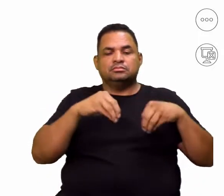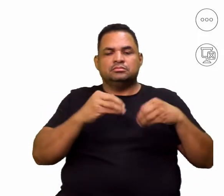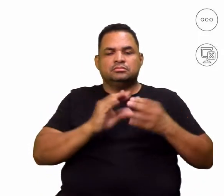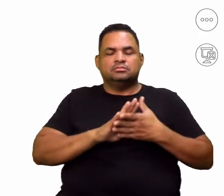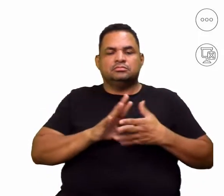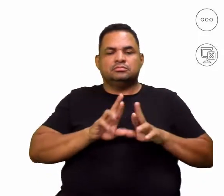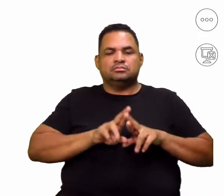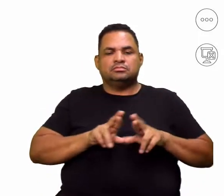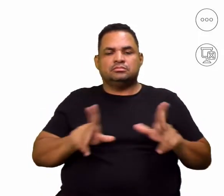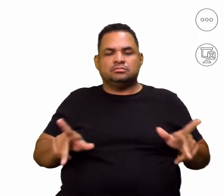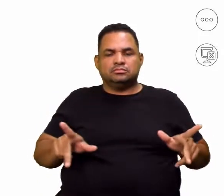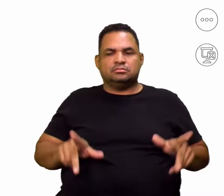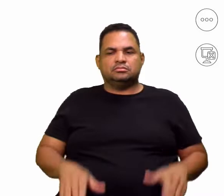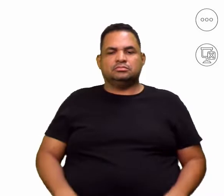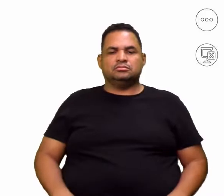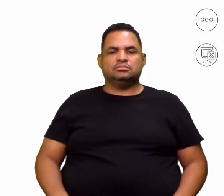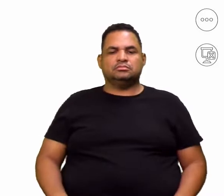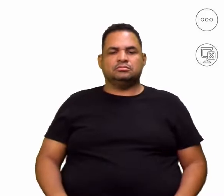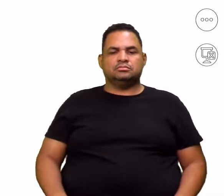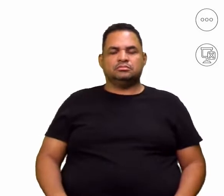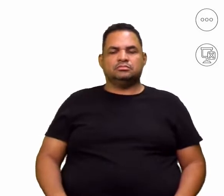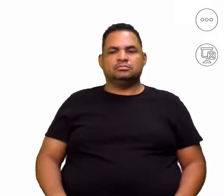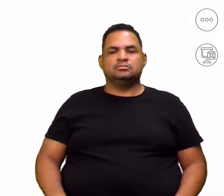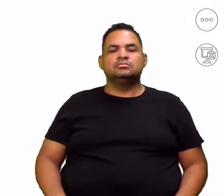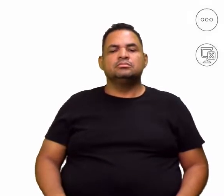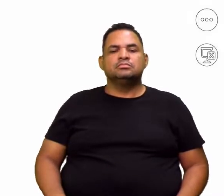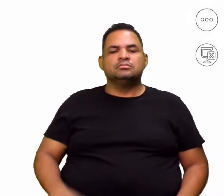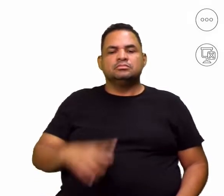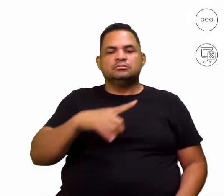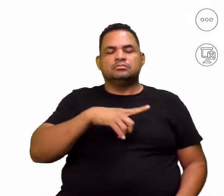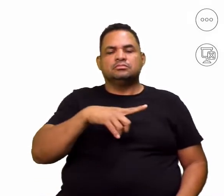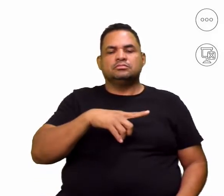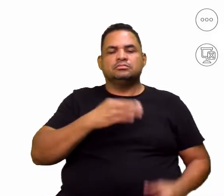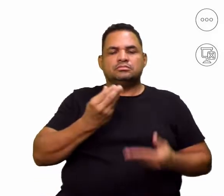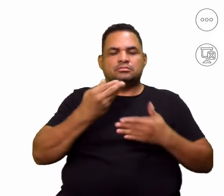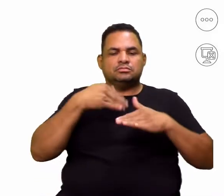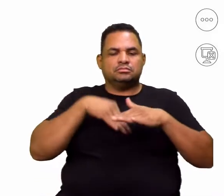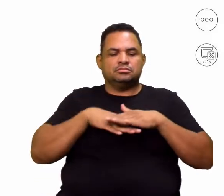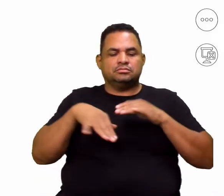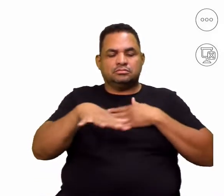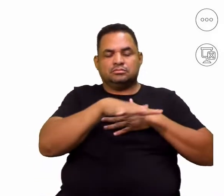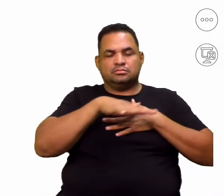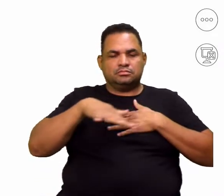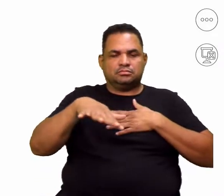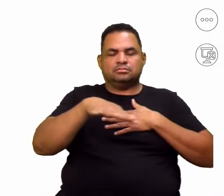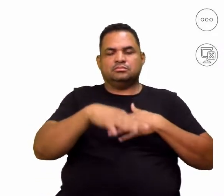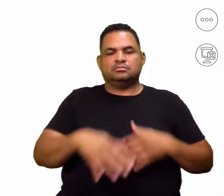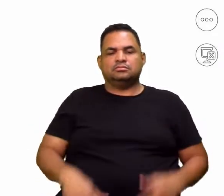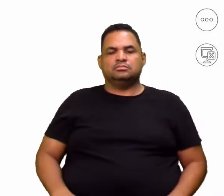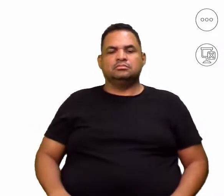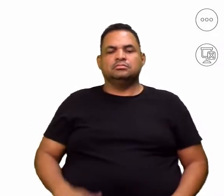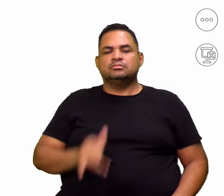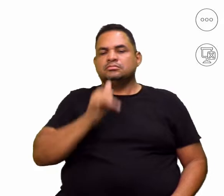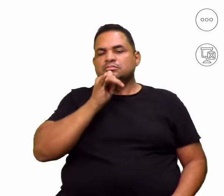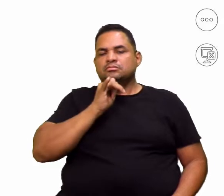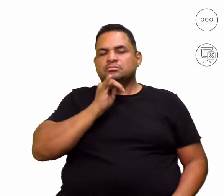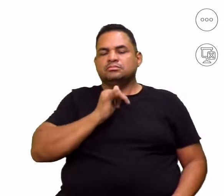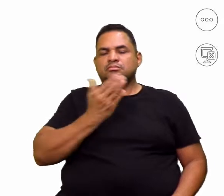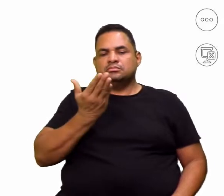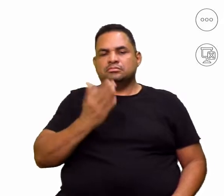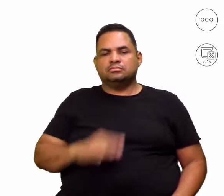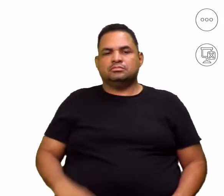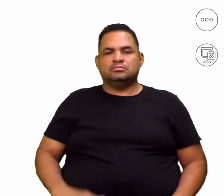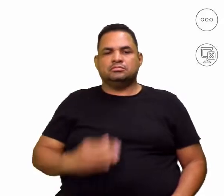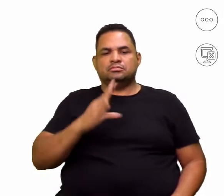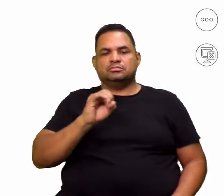ovo de consistência calcária que a gente tem aí, que é depositado no ambiente, tá? Exemplos desses animais